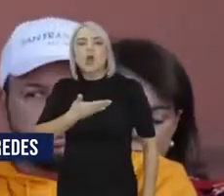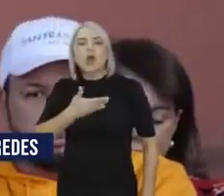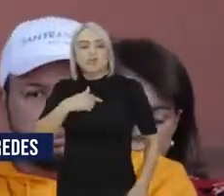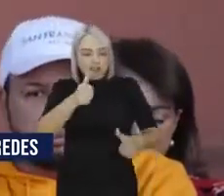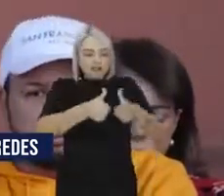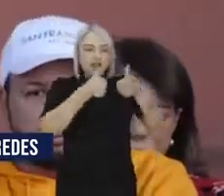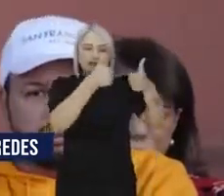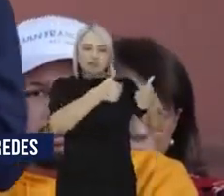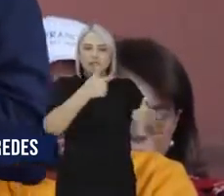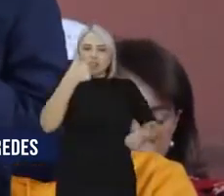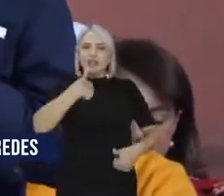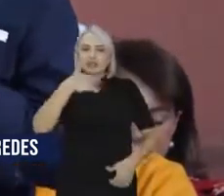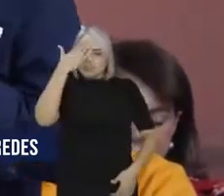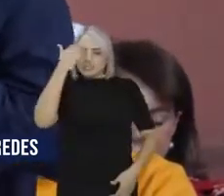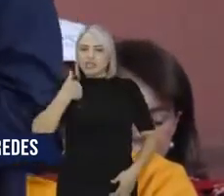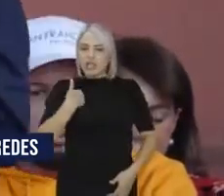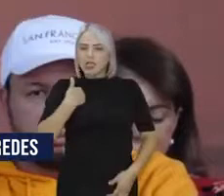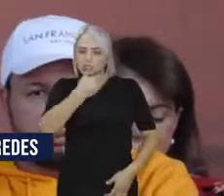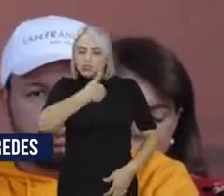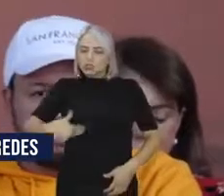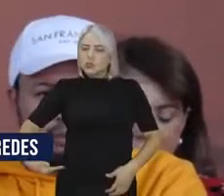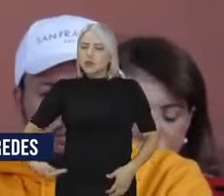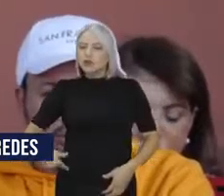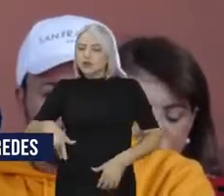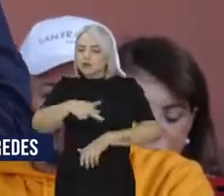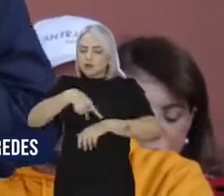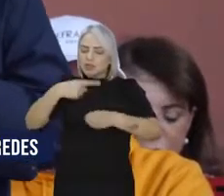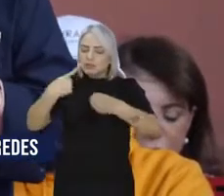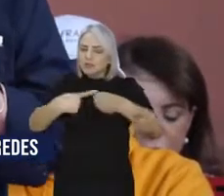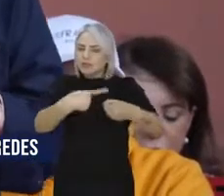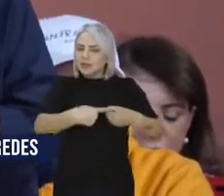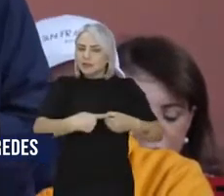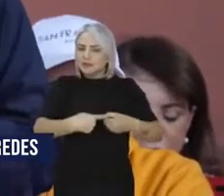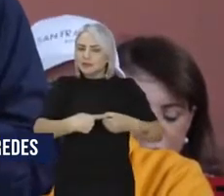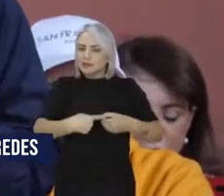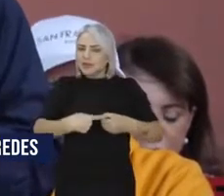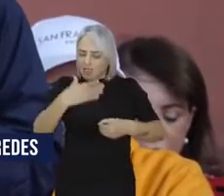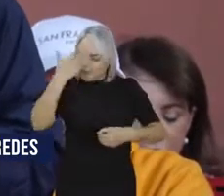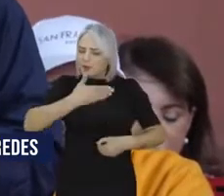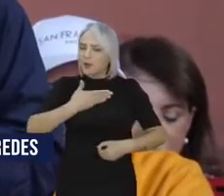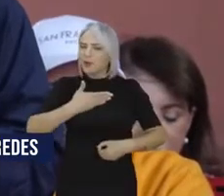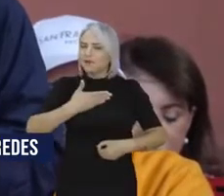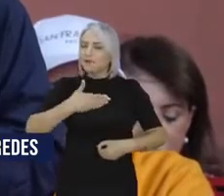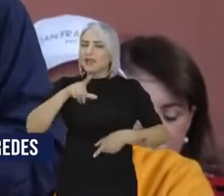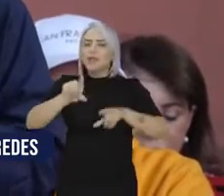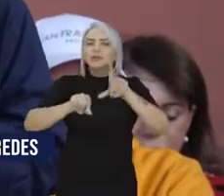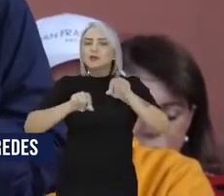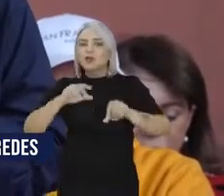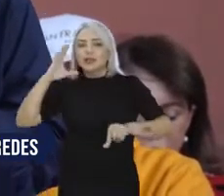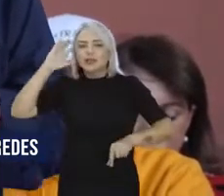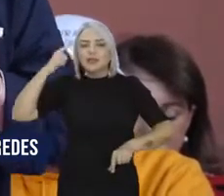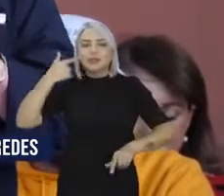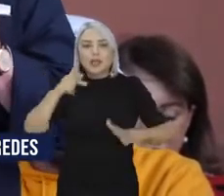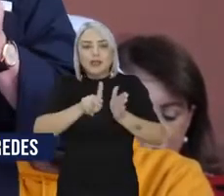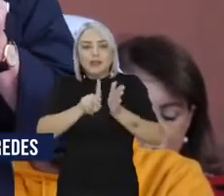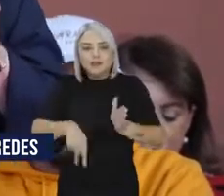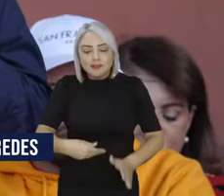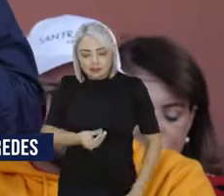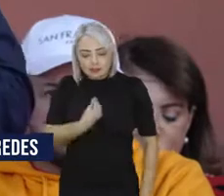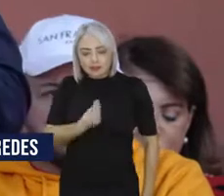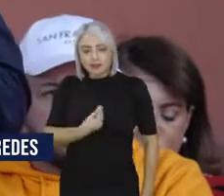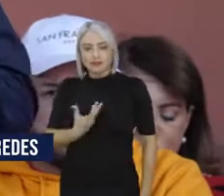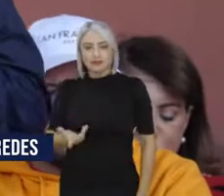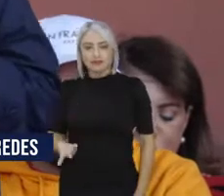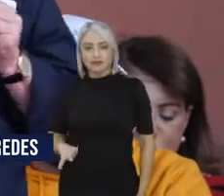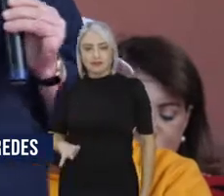esse país, essa cidade. Vocês escolheram o que decidir da vida de vocês. Ontem eu ouvi uma história